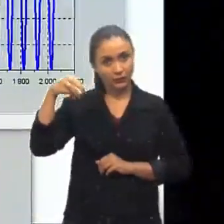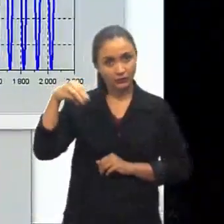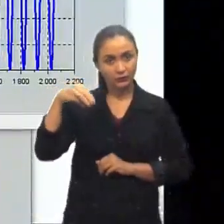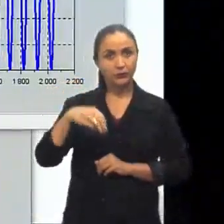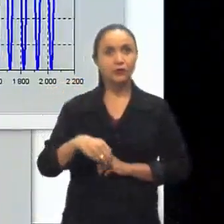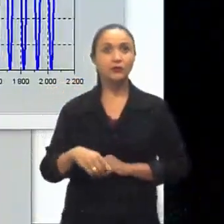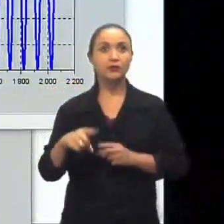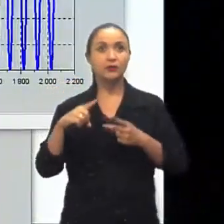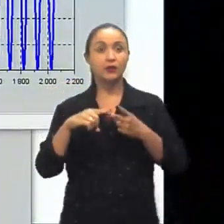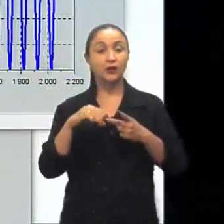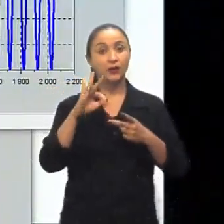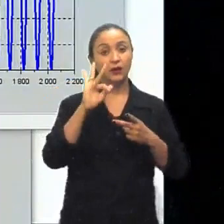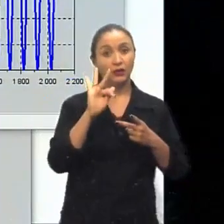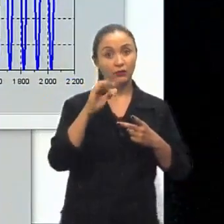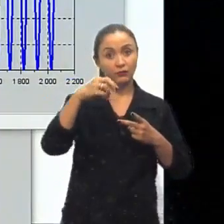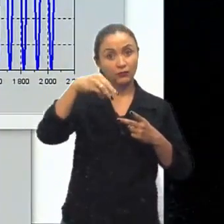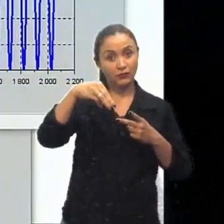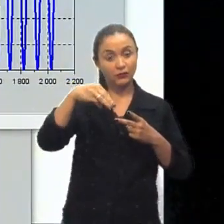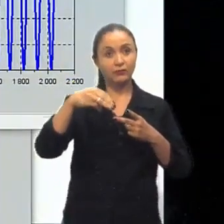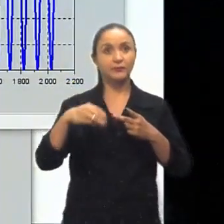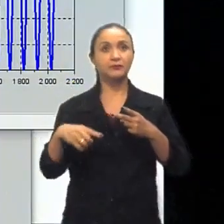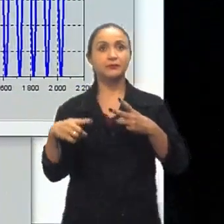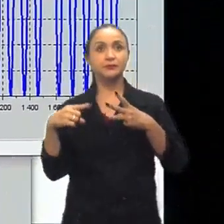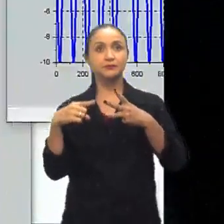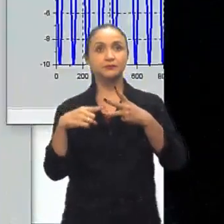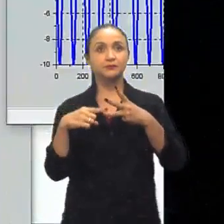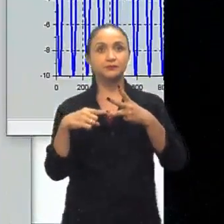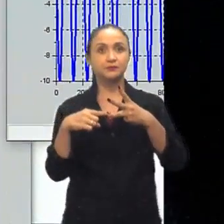modulação FM,